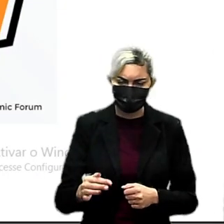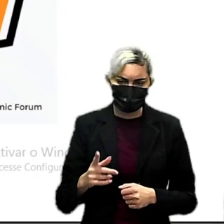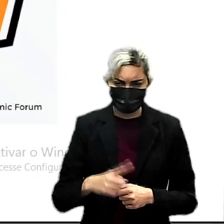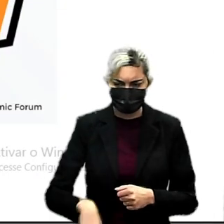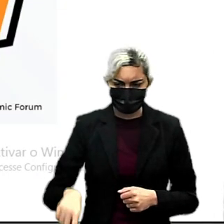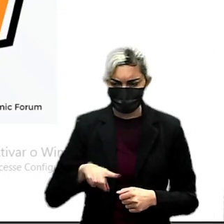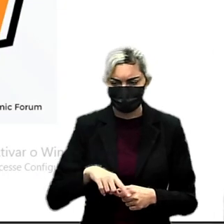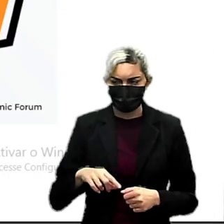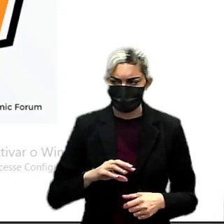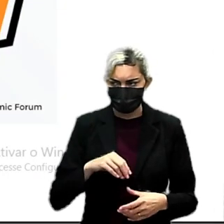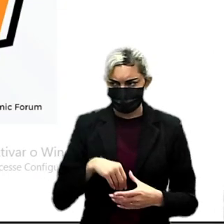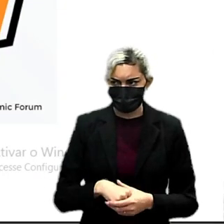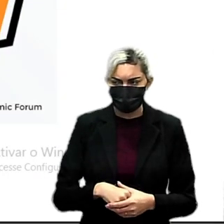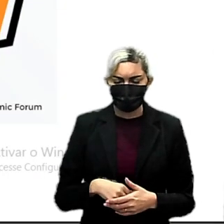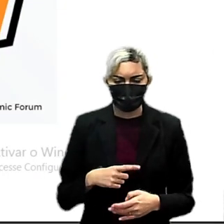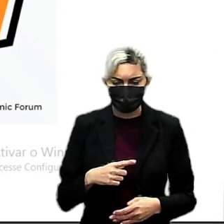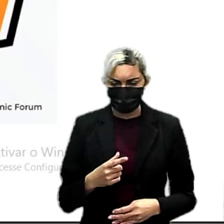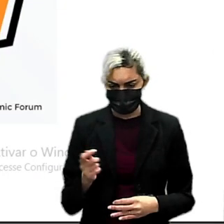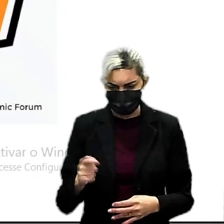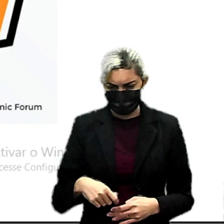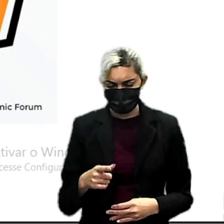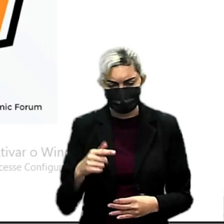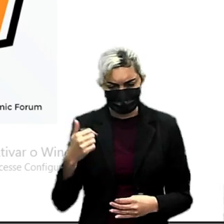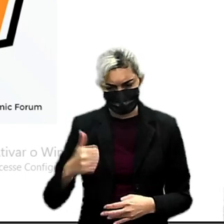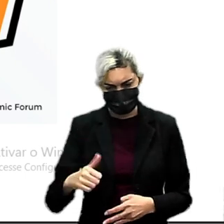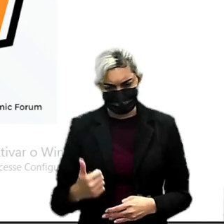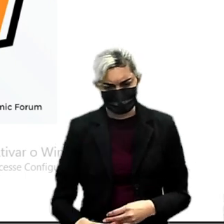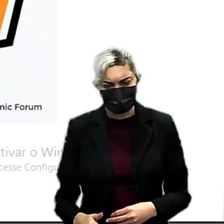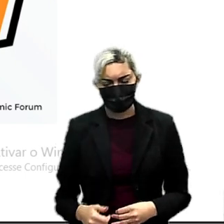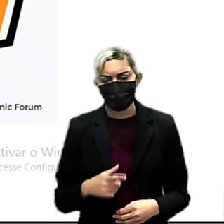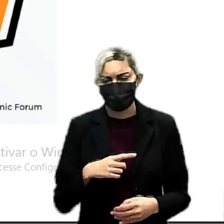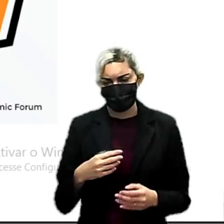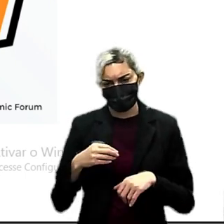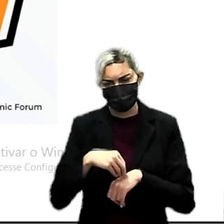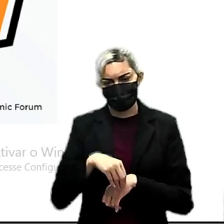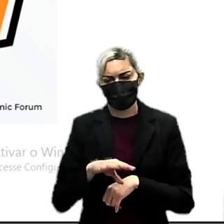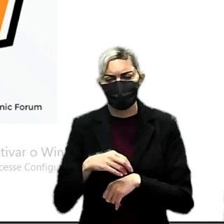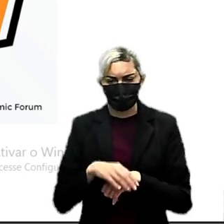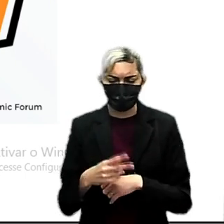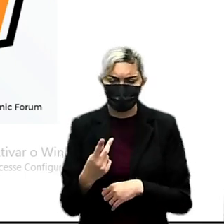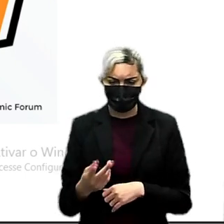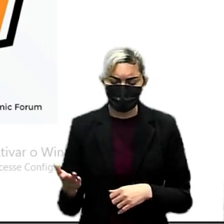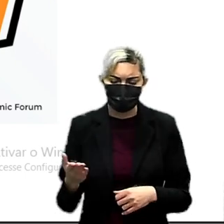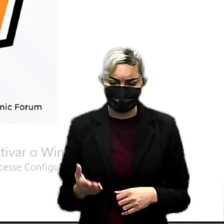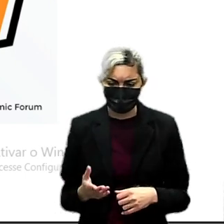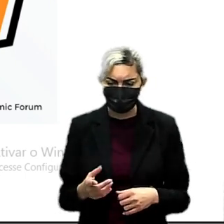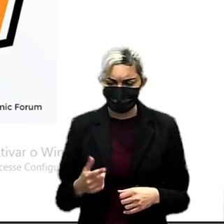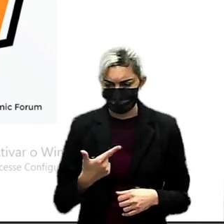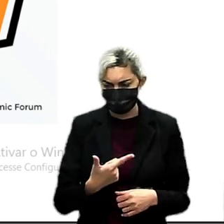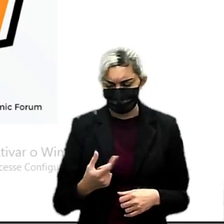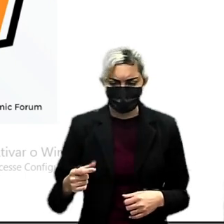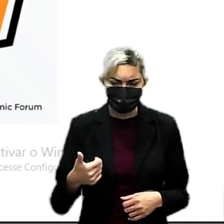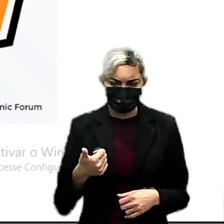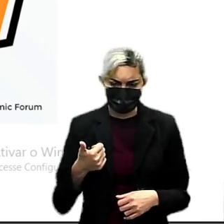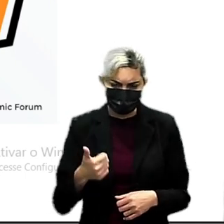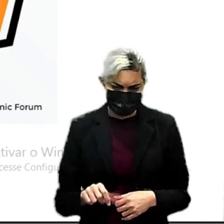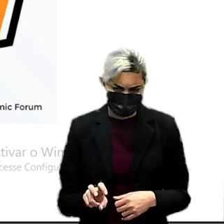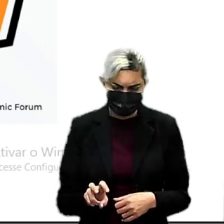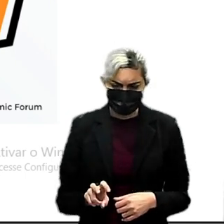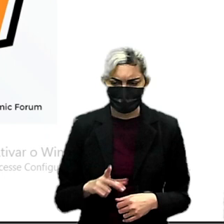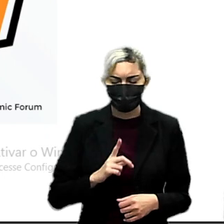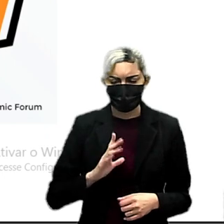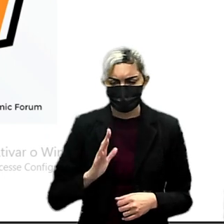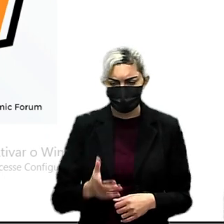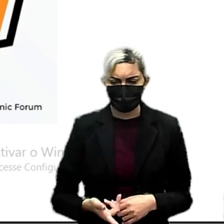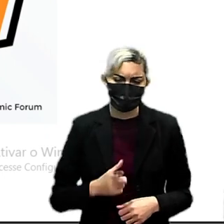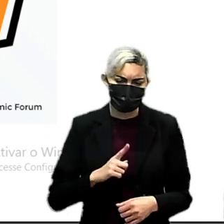estão expostas aí para que vocês possam avaliar. Muitas delas, inclusive, em 2015, elas